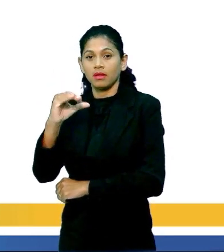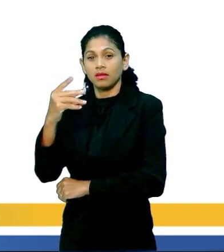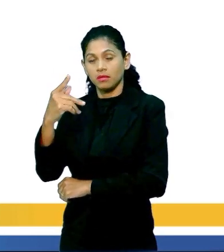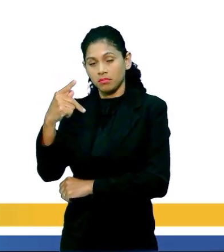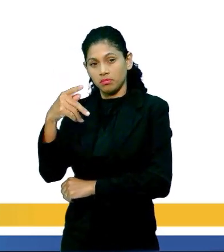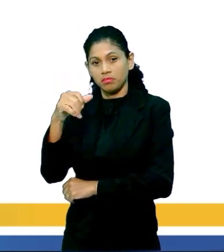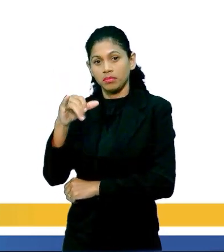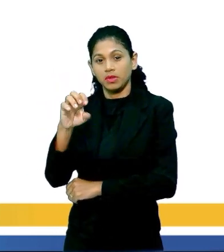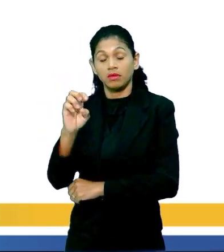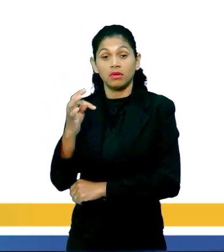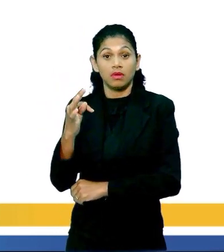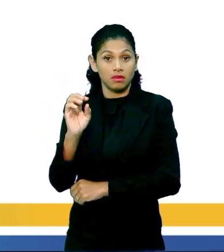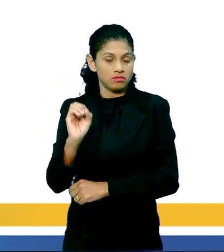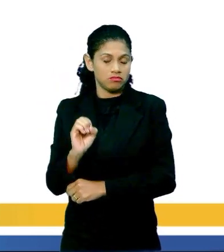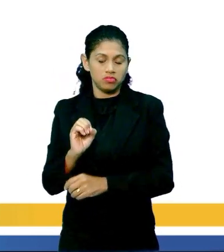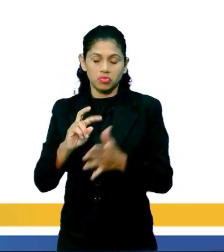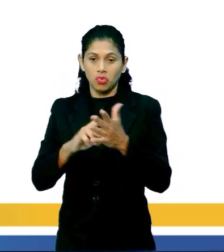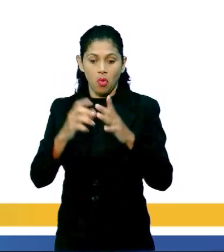recipiente, ok?